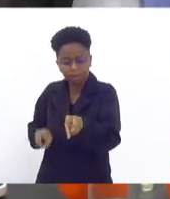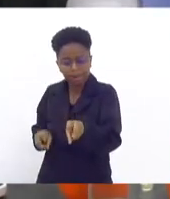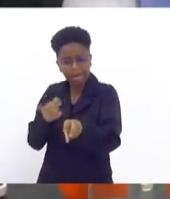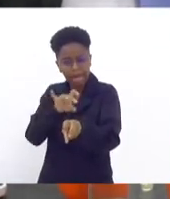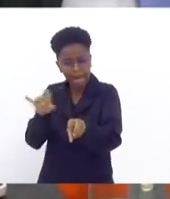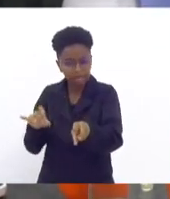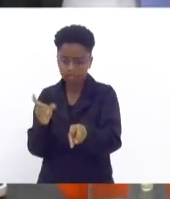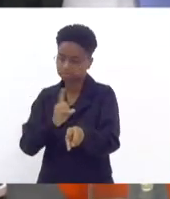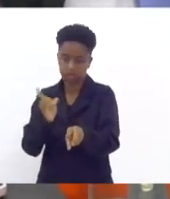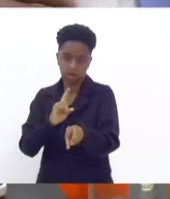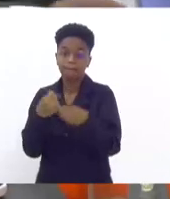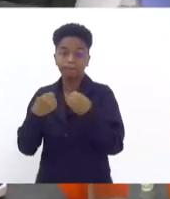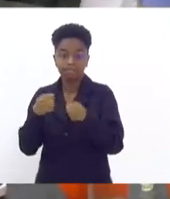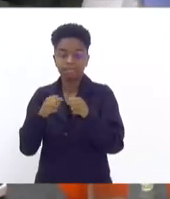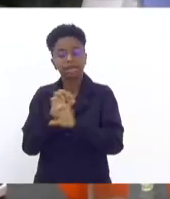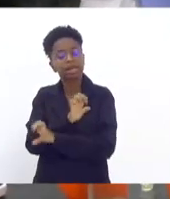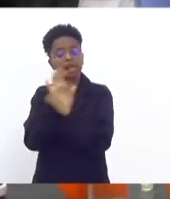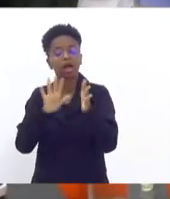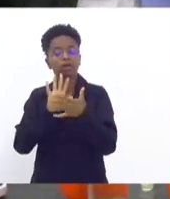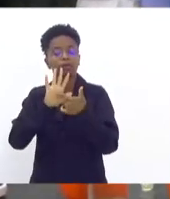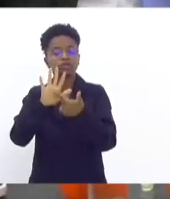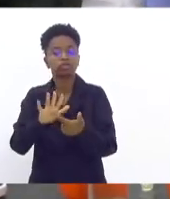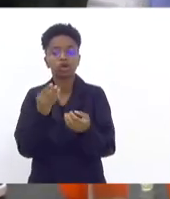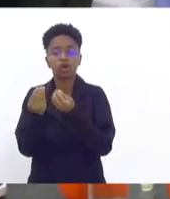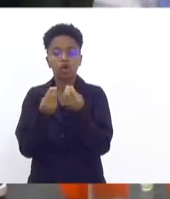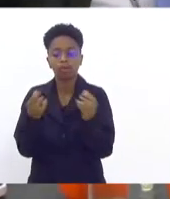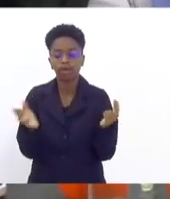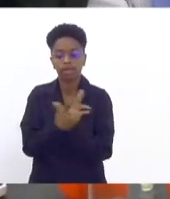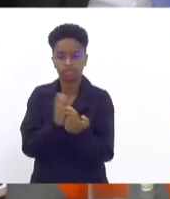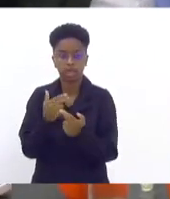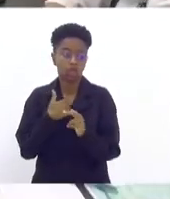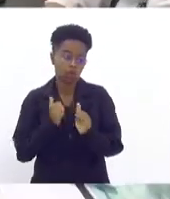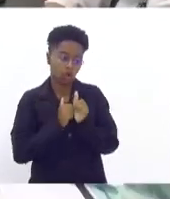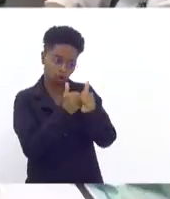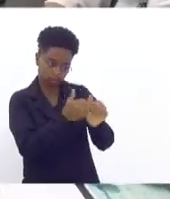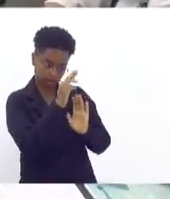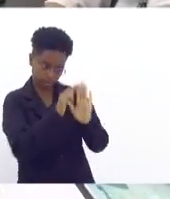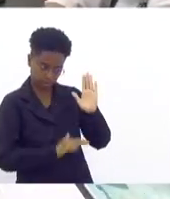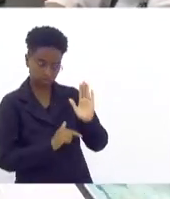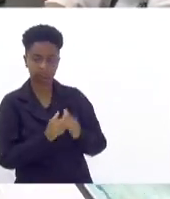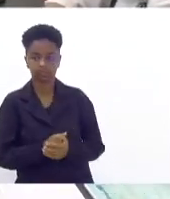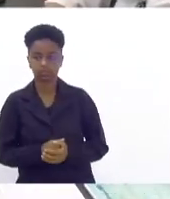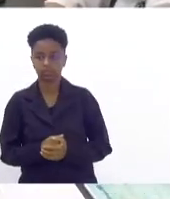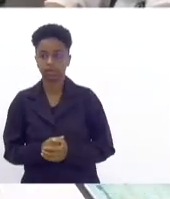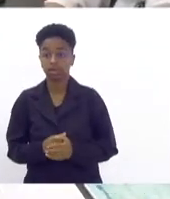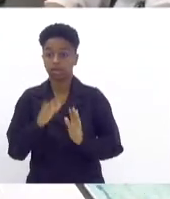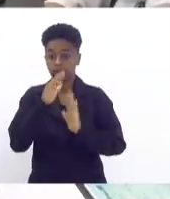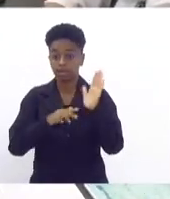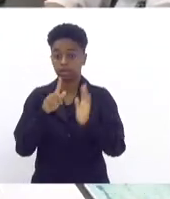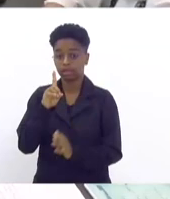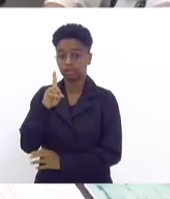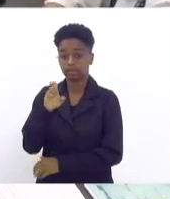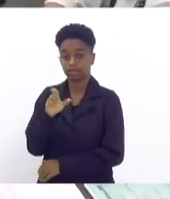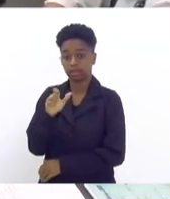pela transparência da relação de consumo propriamente dita. Eu vou acompanhar o relatório de Vossa Excelência. Relatório é deputado Delaroli. Ah, então